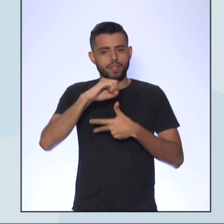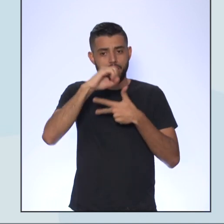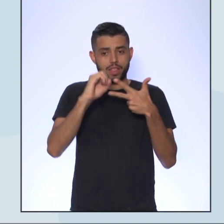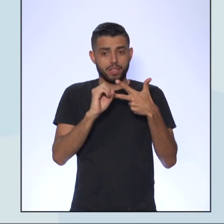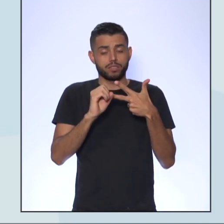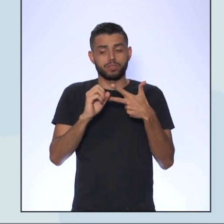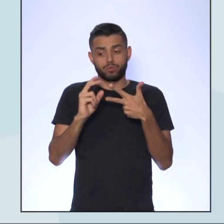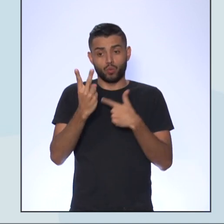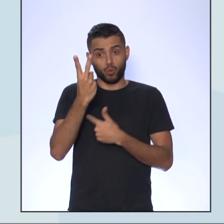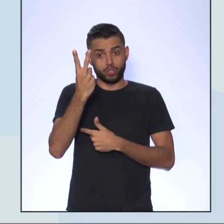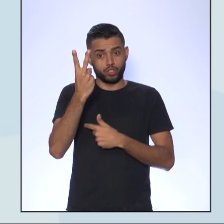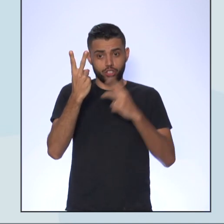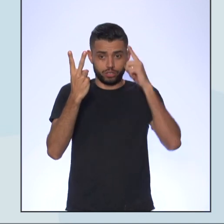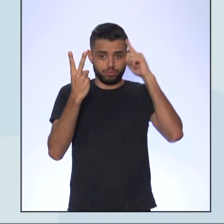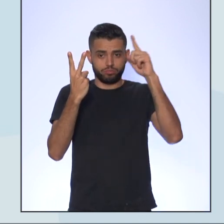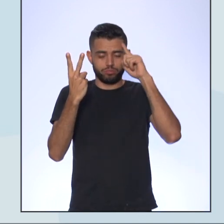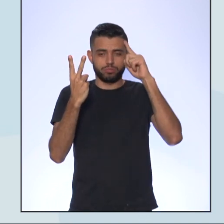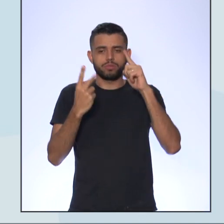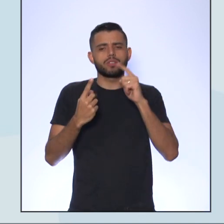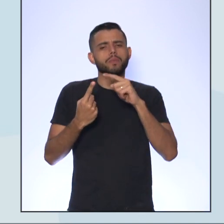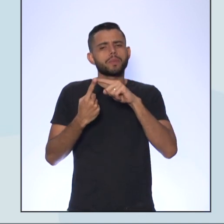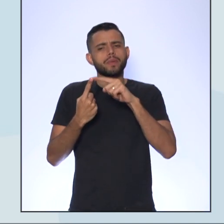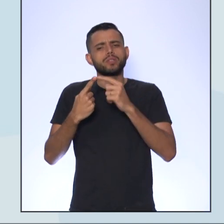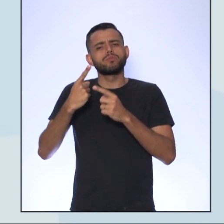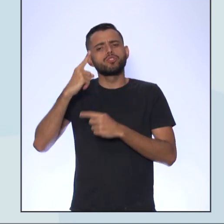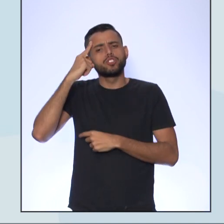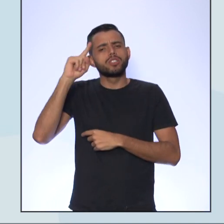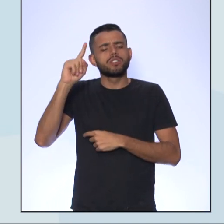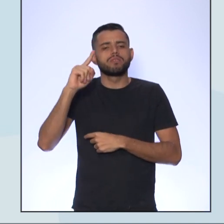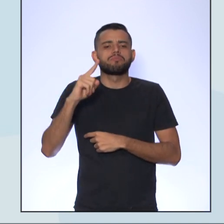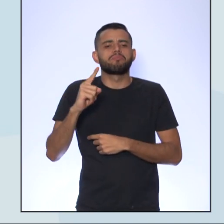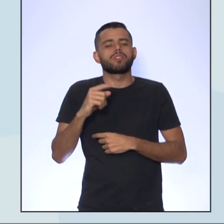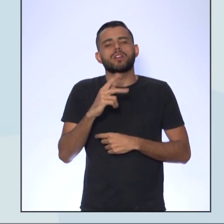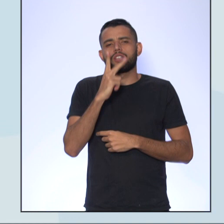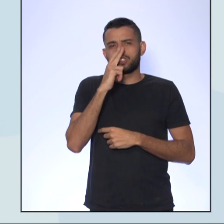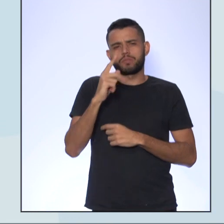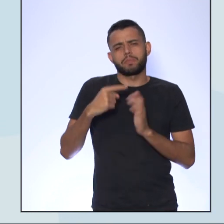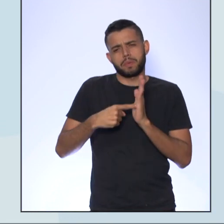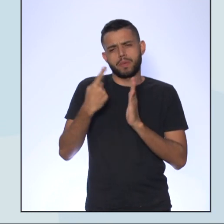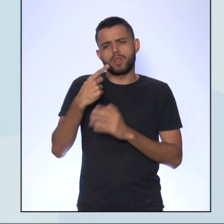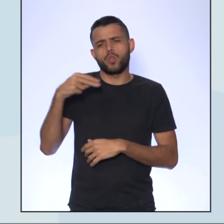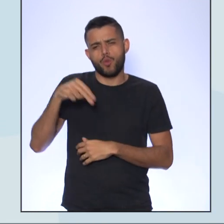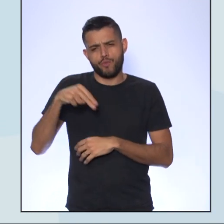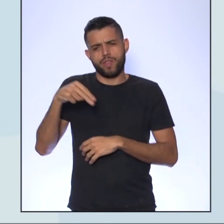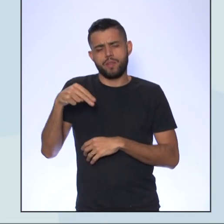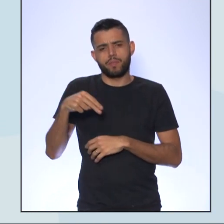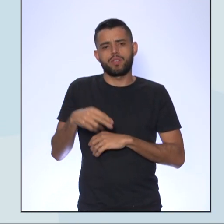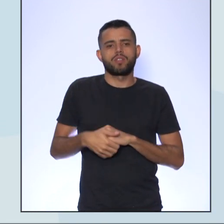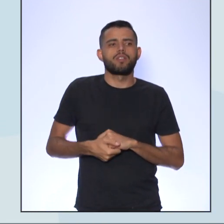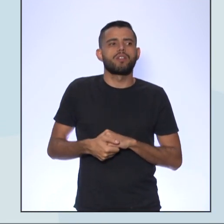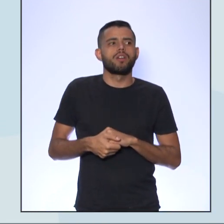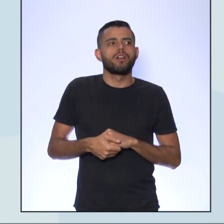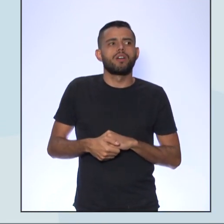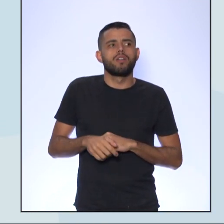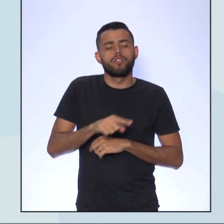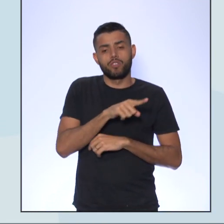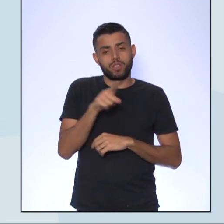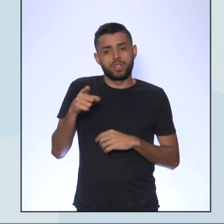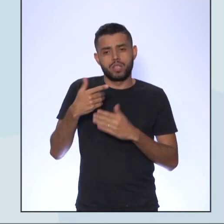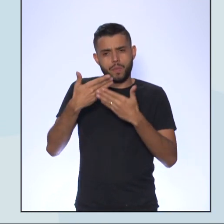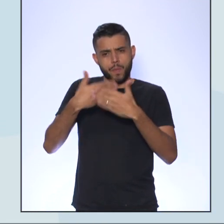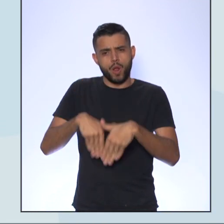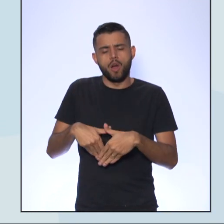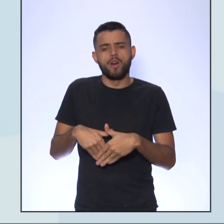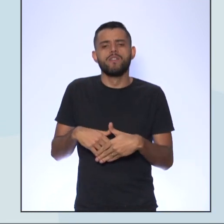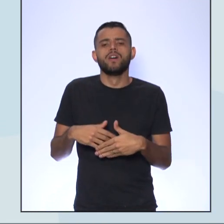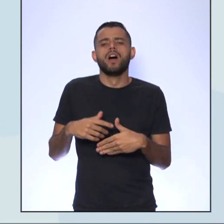primeiro dia, né, seja a data que for, enfim, atualmente no dia 1º de novembro, na versão impressa, né, vocês farão prova